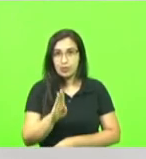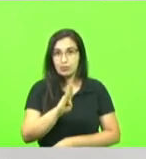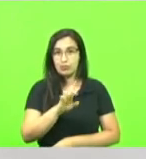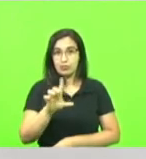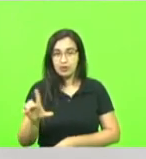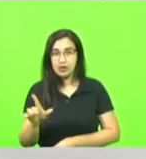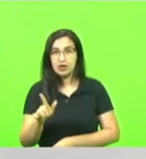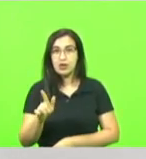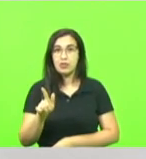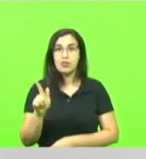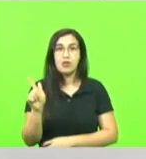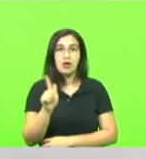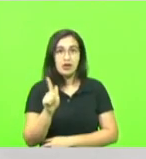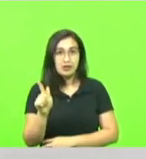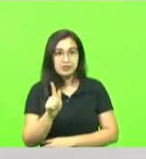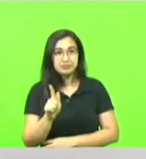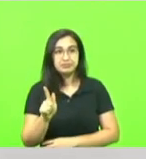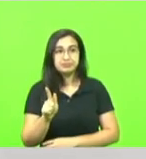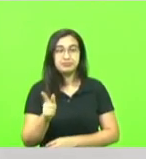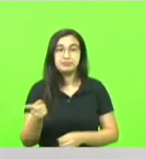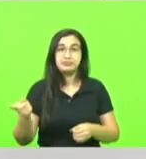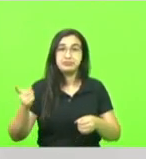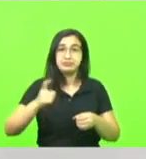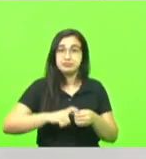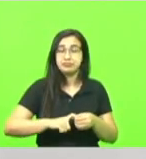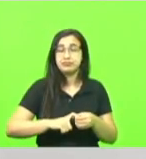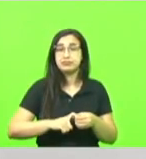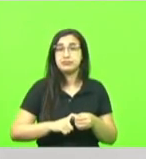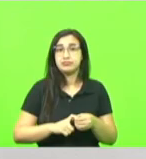Gaspar, e retornando novamente ao litoral,